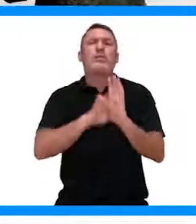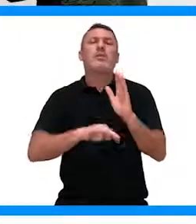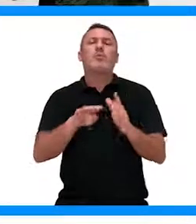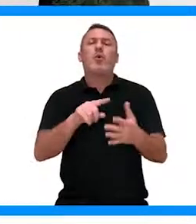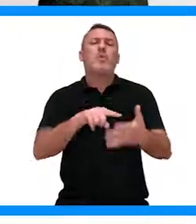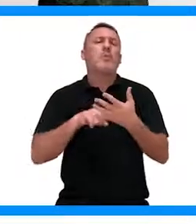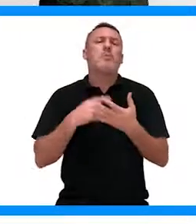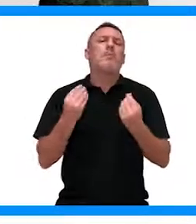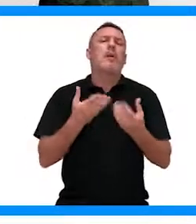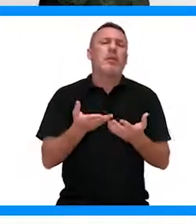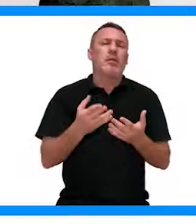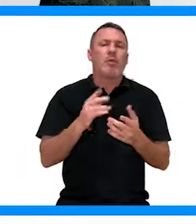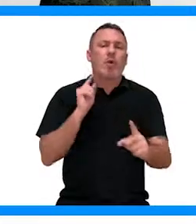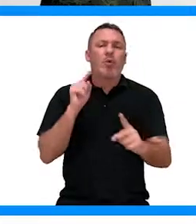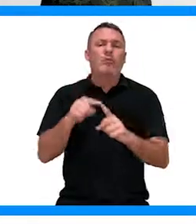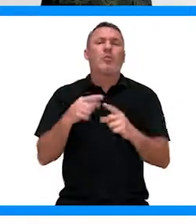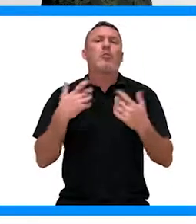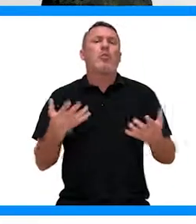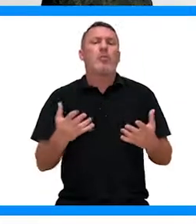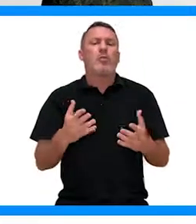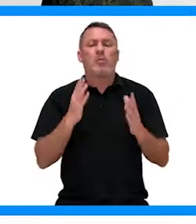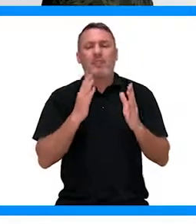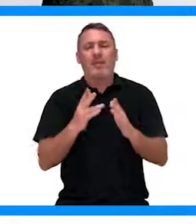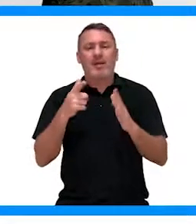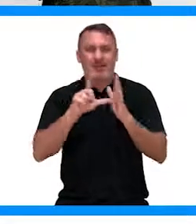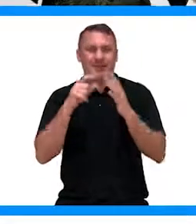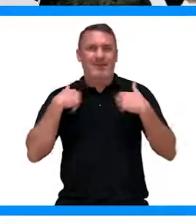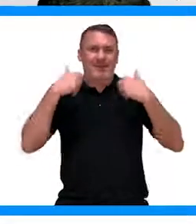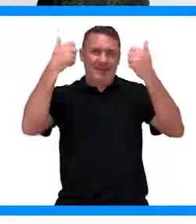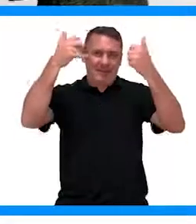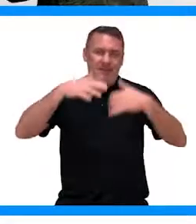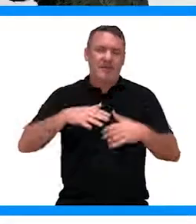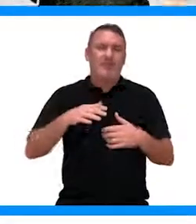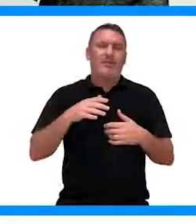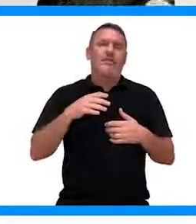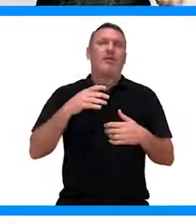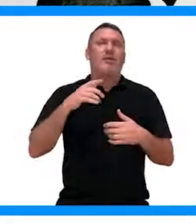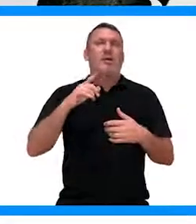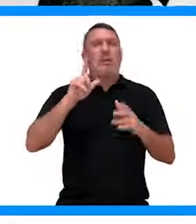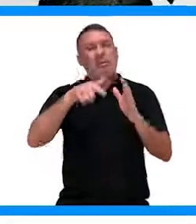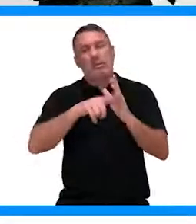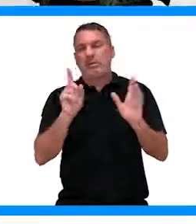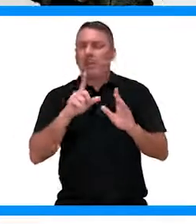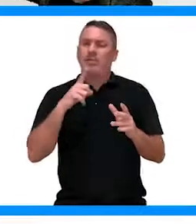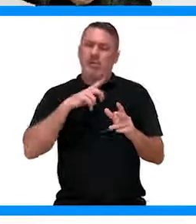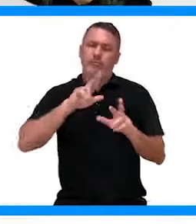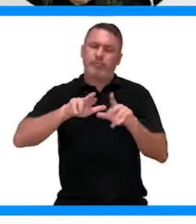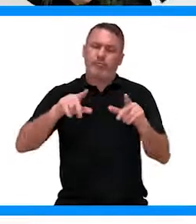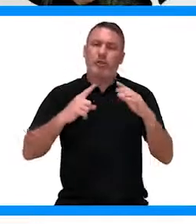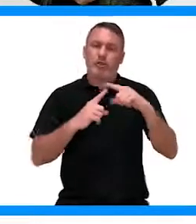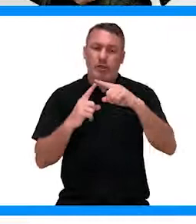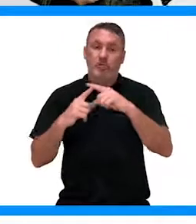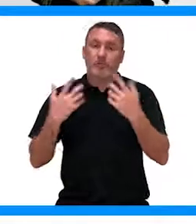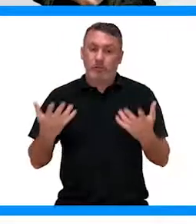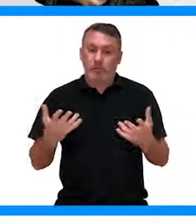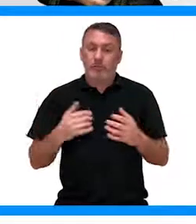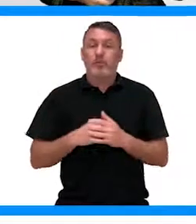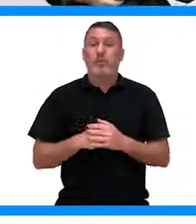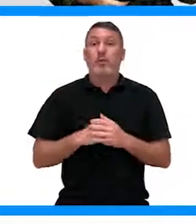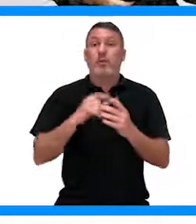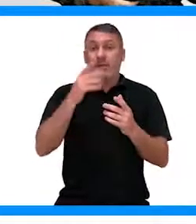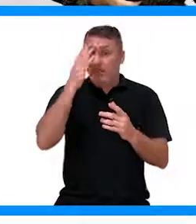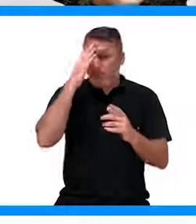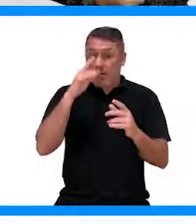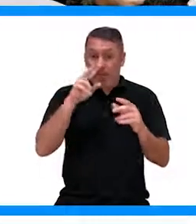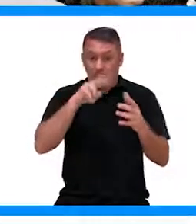função da linguagem naquele texto, né, se é uma dessas que eu falei, ou outras que eu ainda vou falar, ou não. Né?